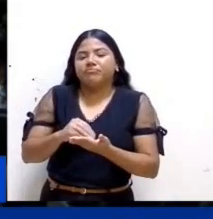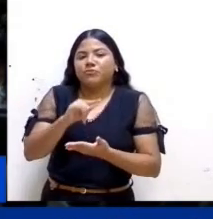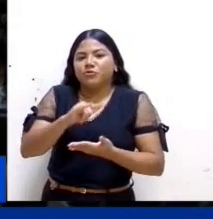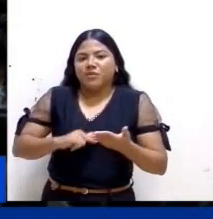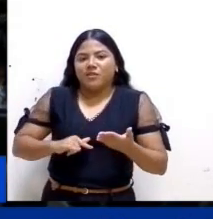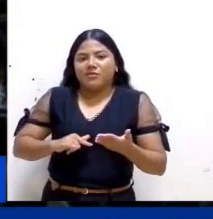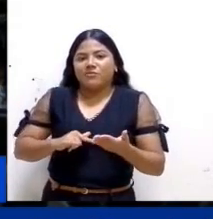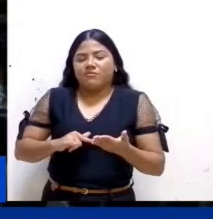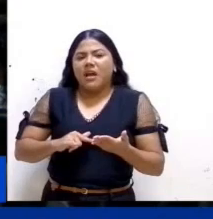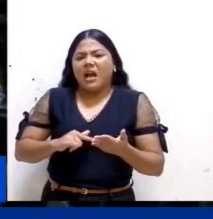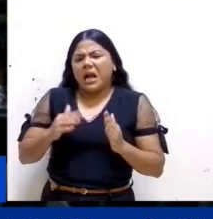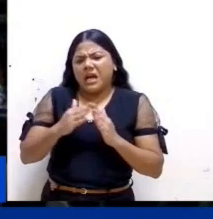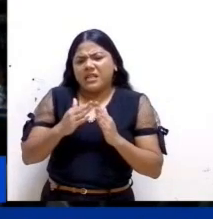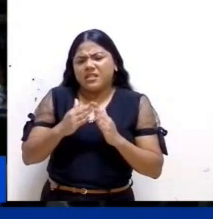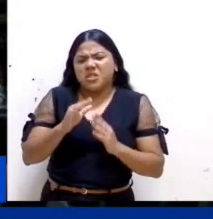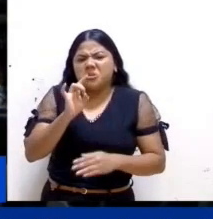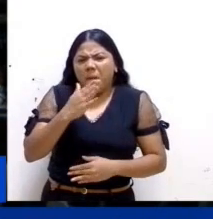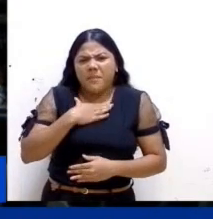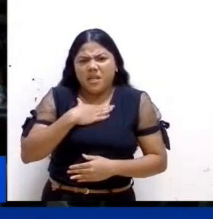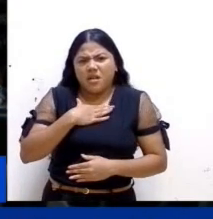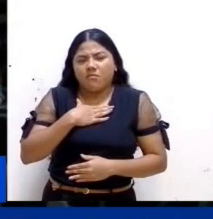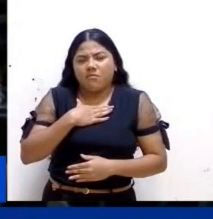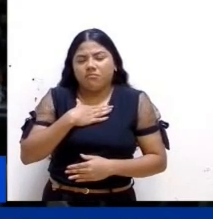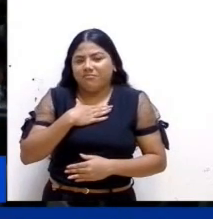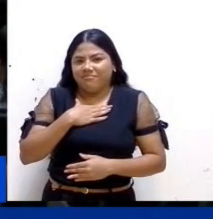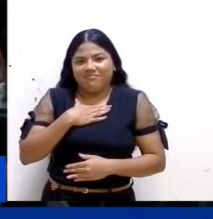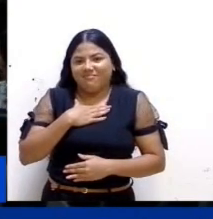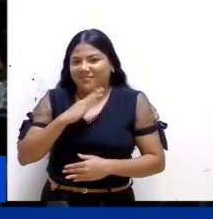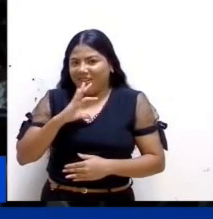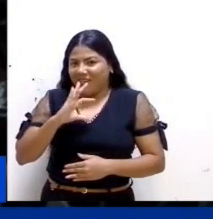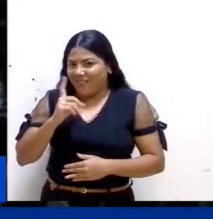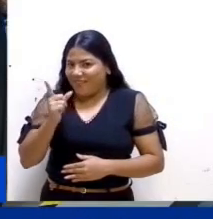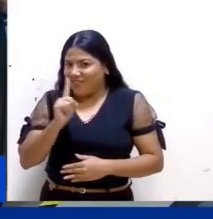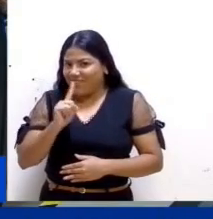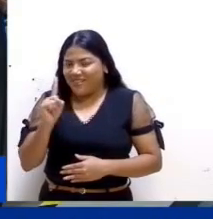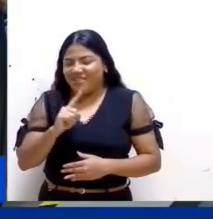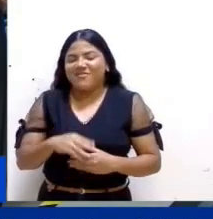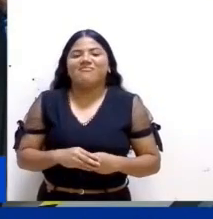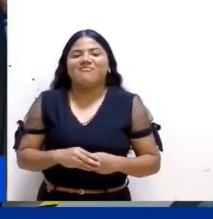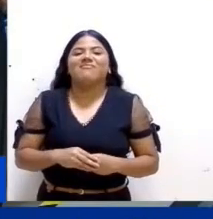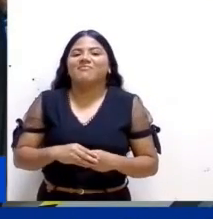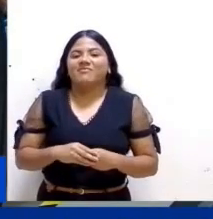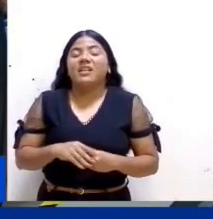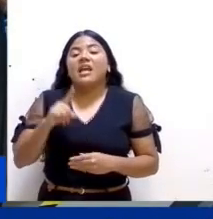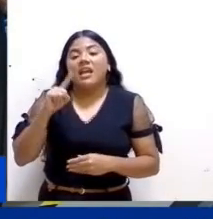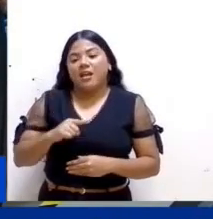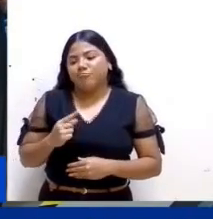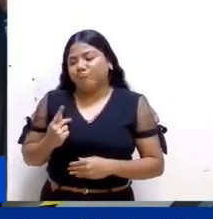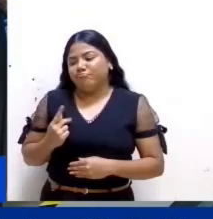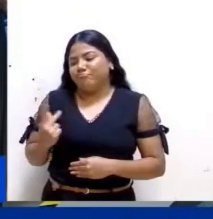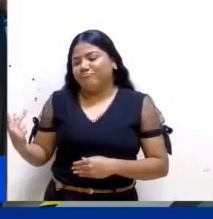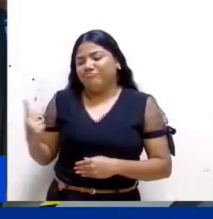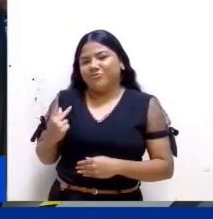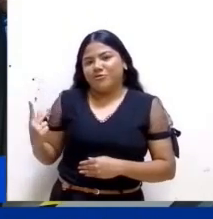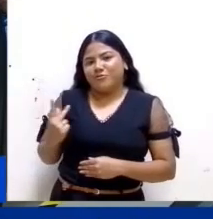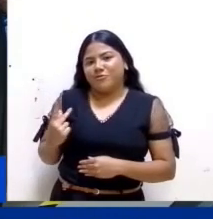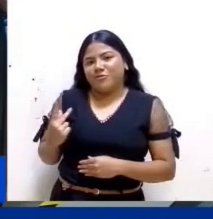Não, vocês estão sabendo legal, né? Vocês estão ligados. É do casal.